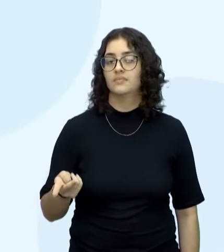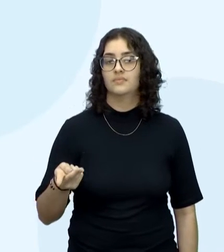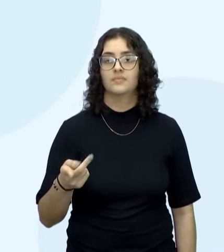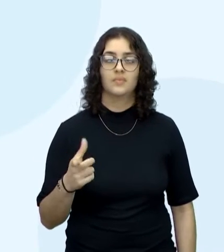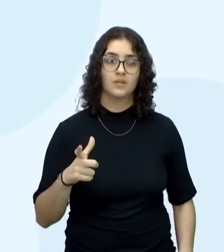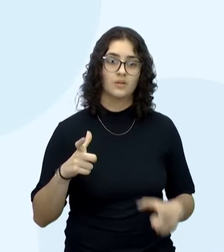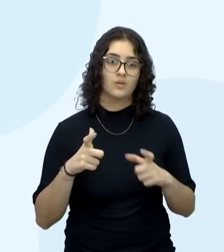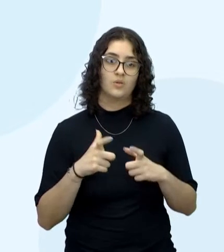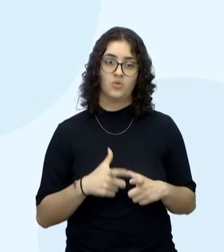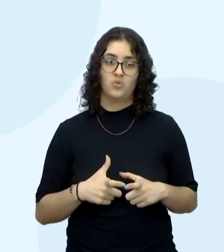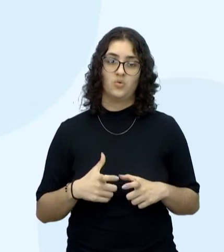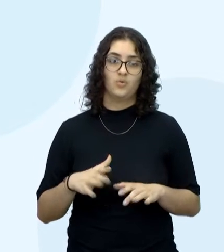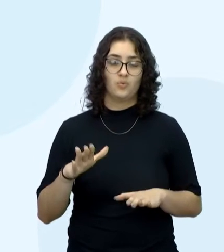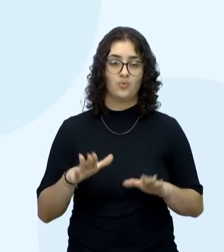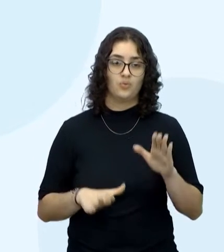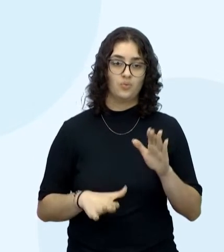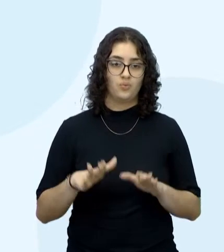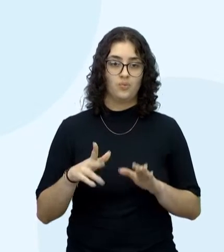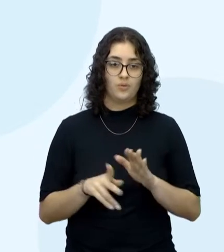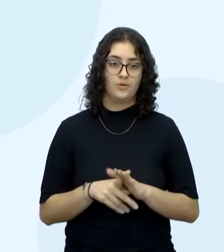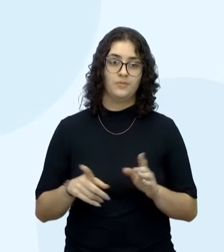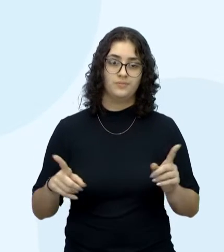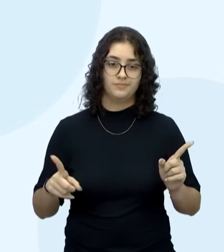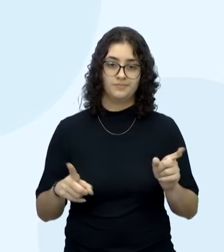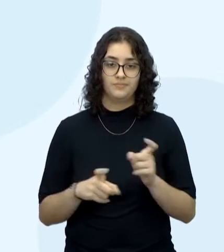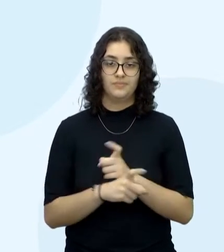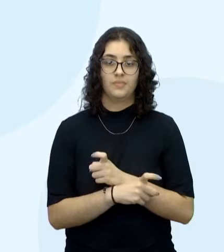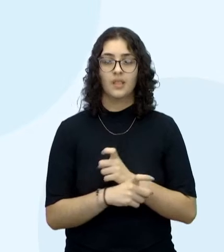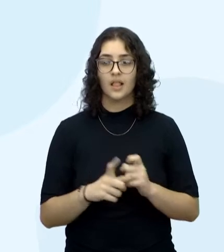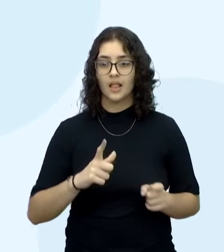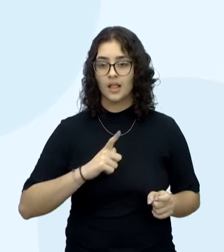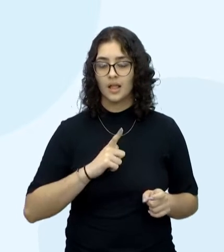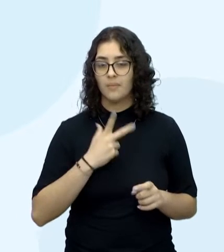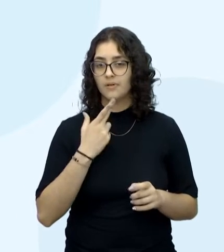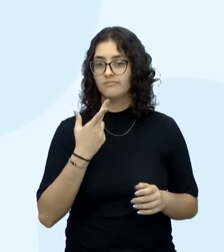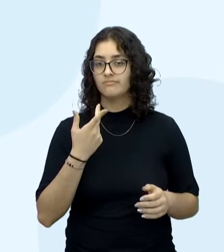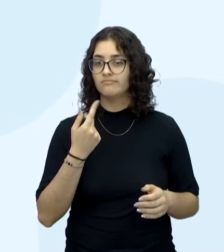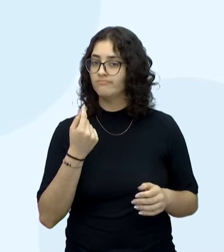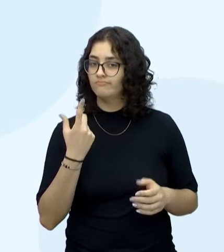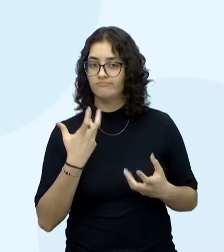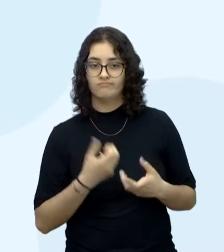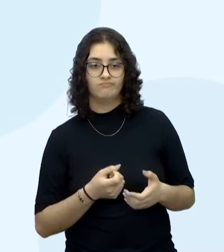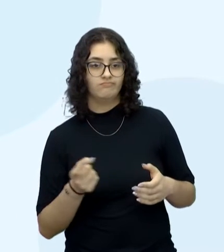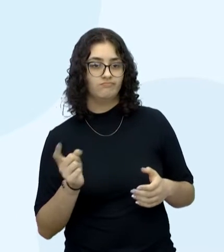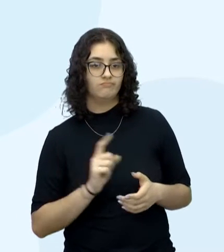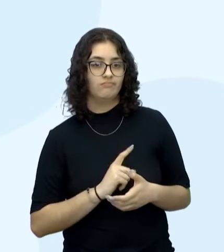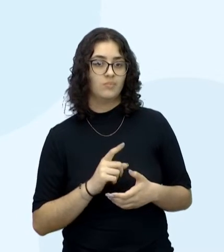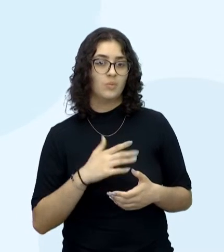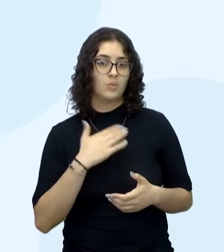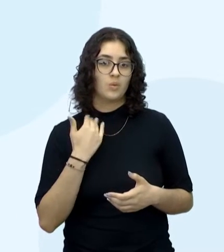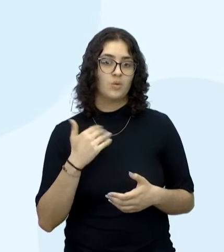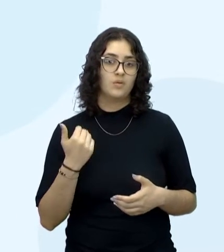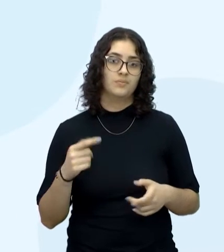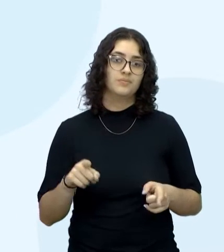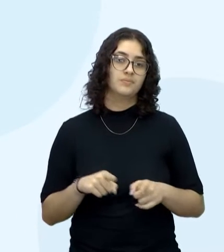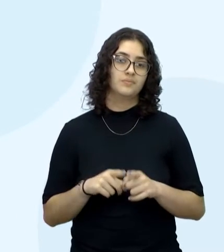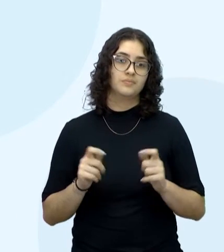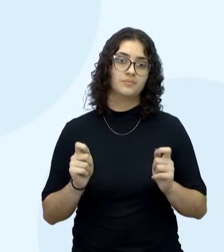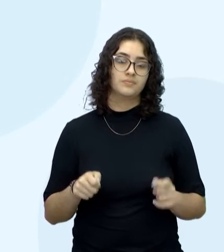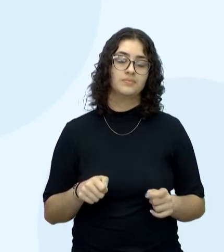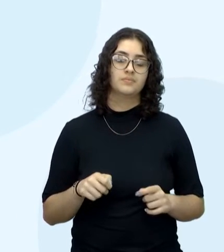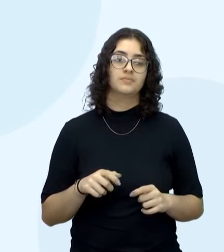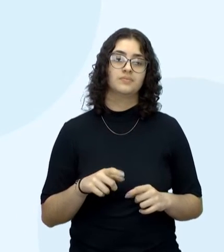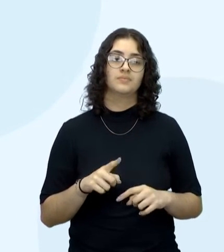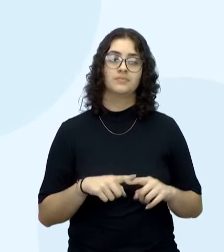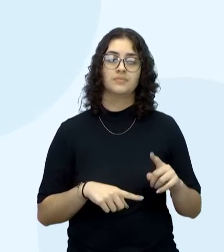meio ambiente. Alguns micro-organismos criam resistência a esses fármacos. As bactérias são capazes de